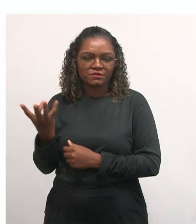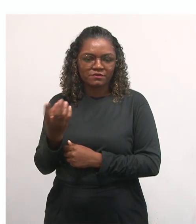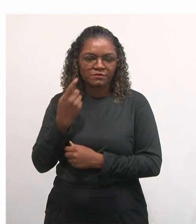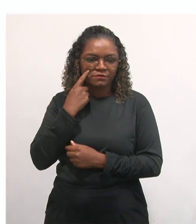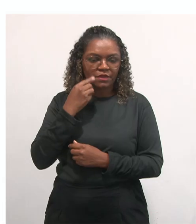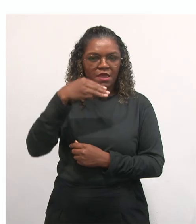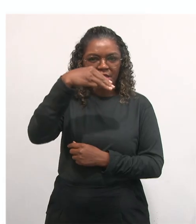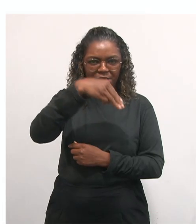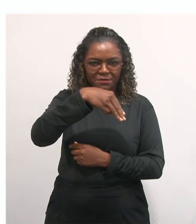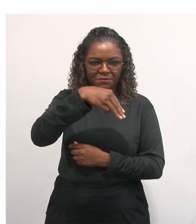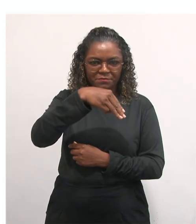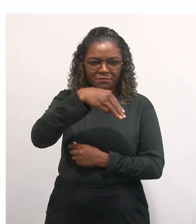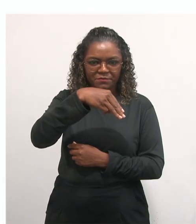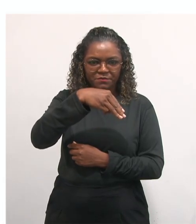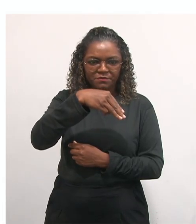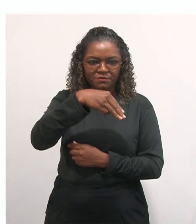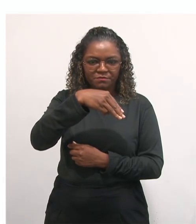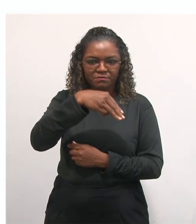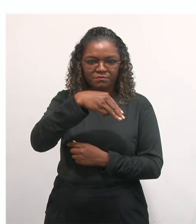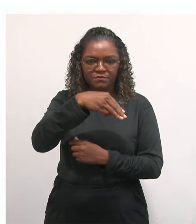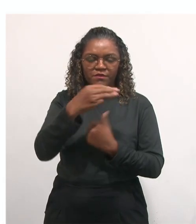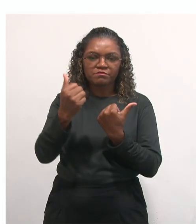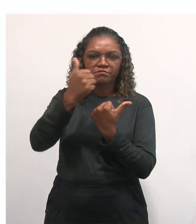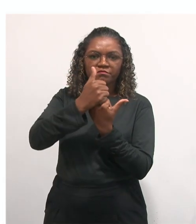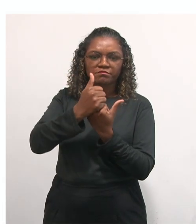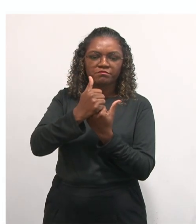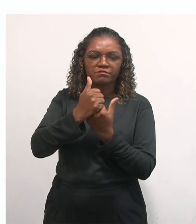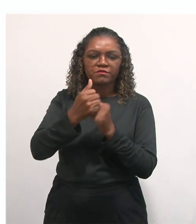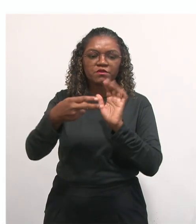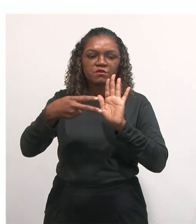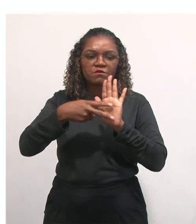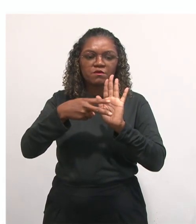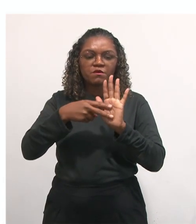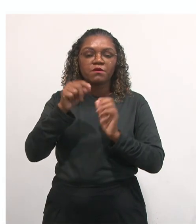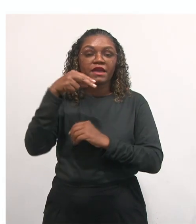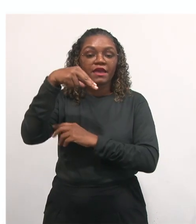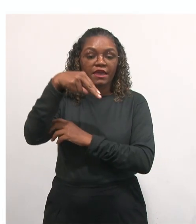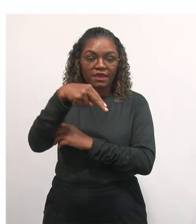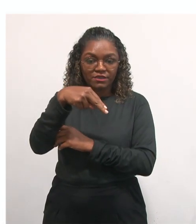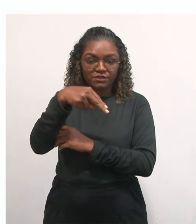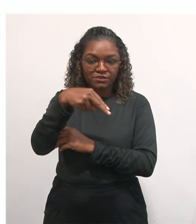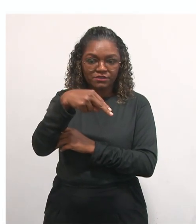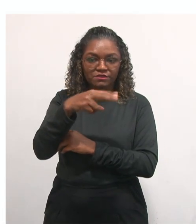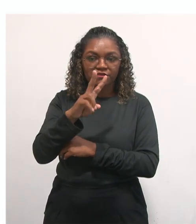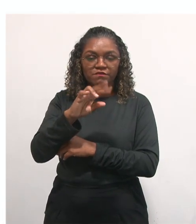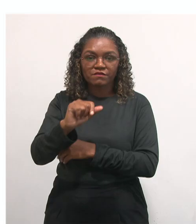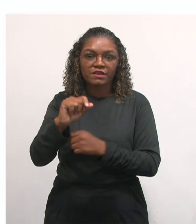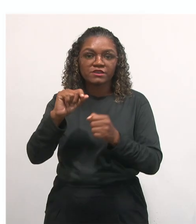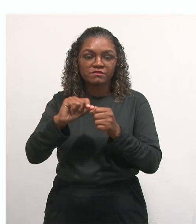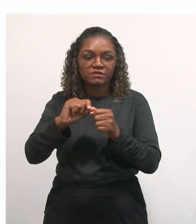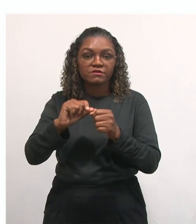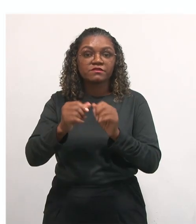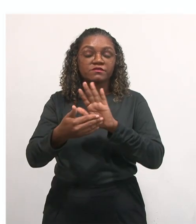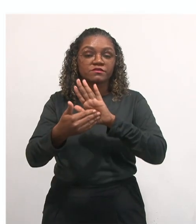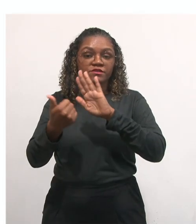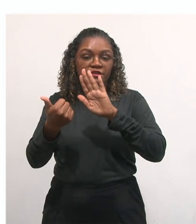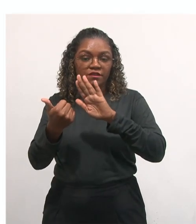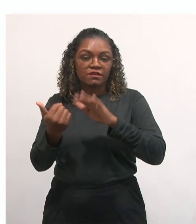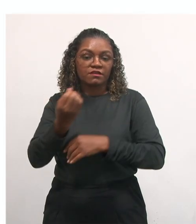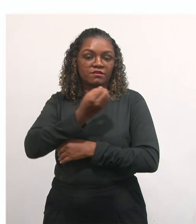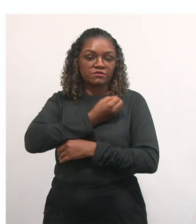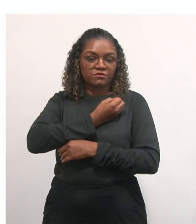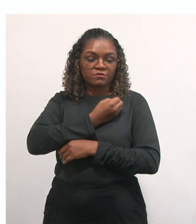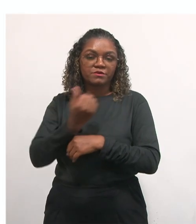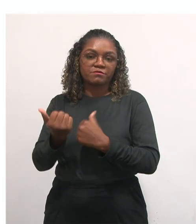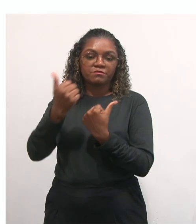N, lá no N da posição, você vai substituir o 5. Por quê? São nota de 5 pessoas.